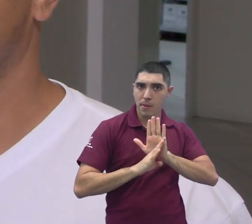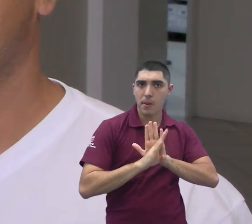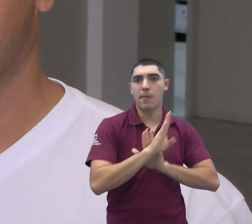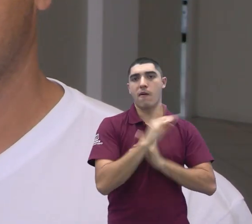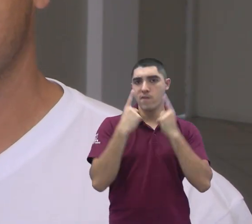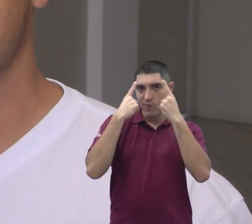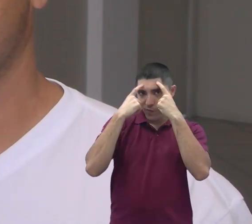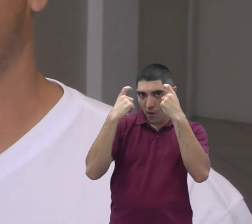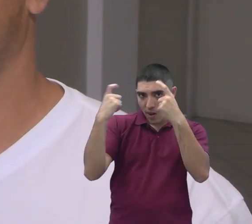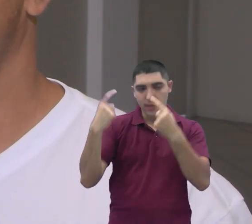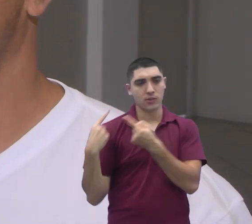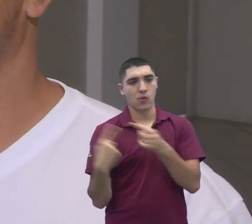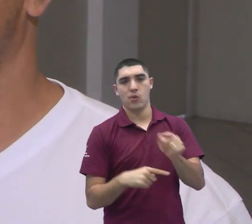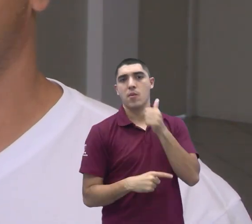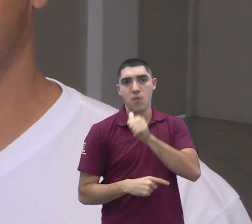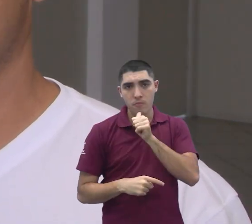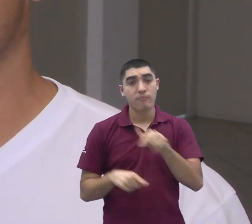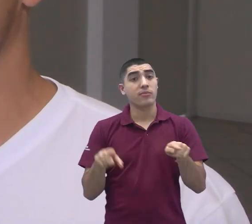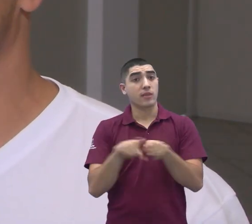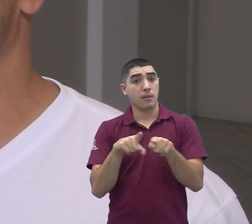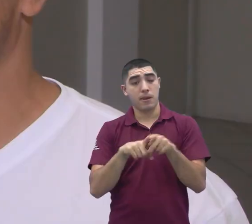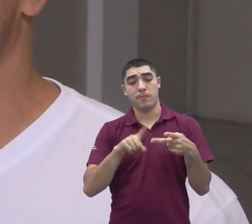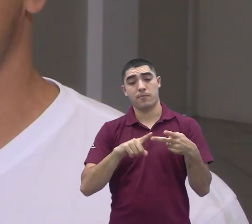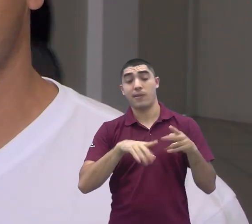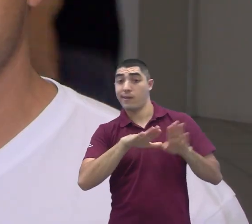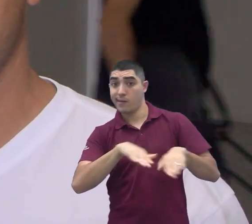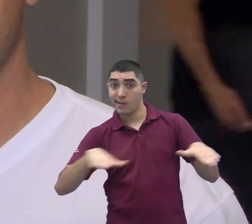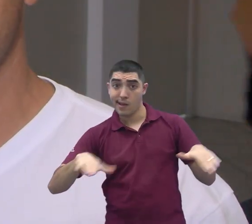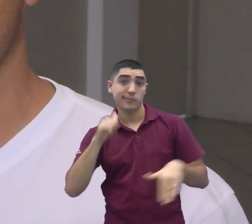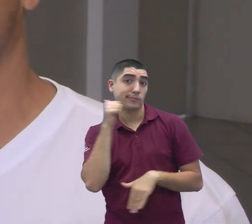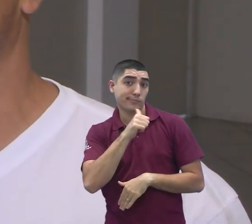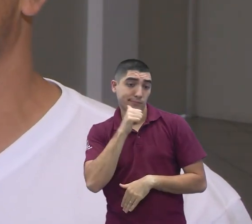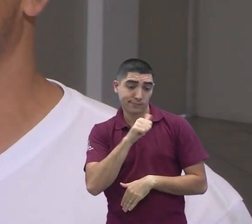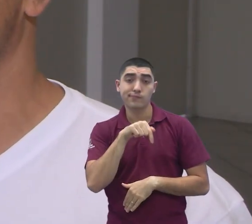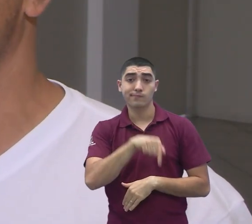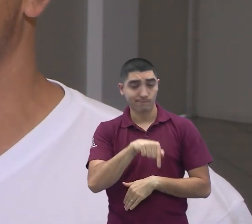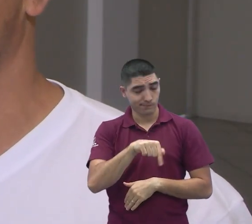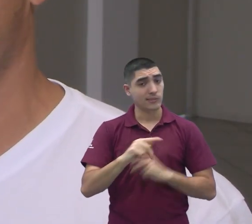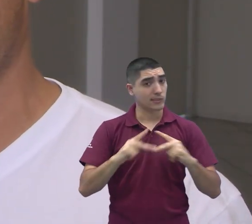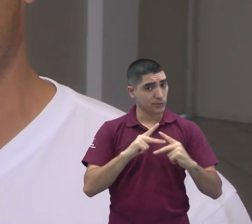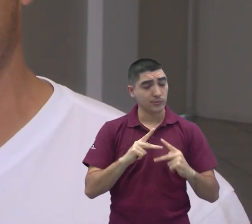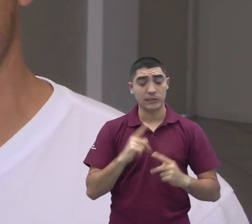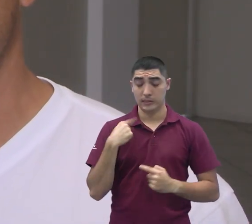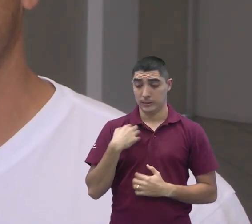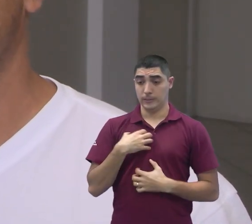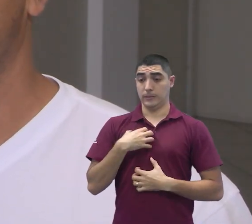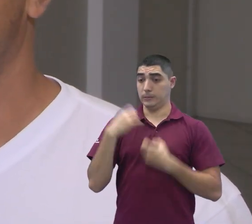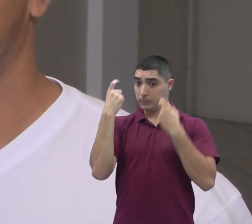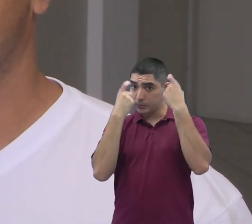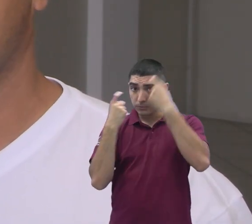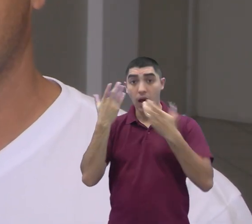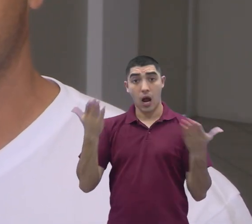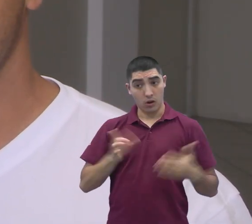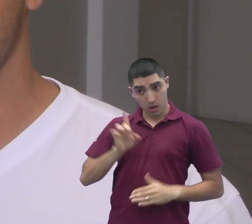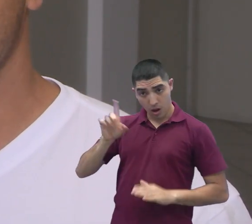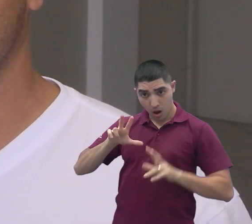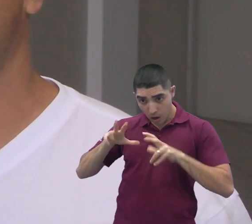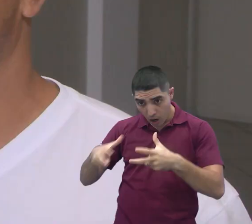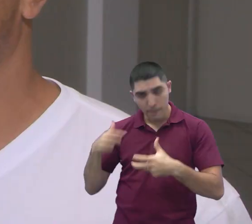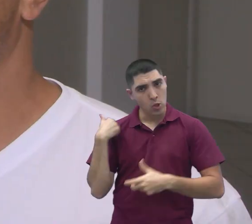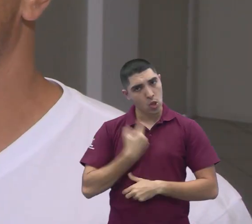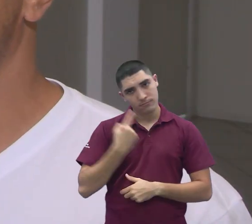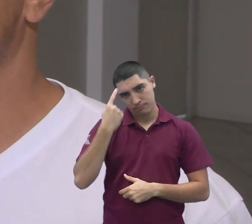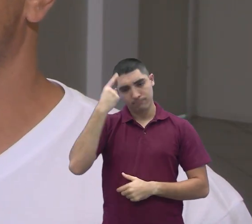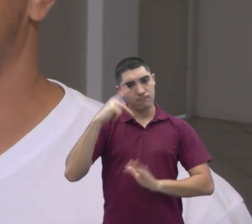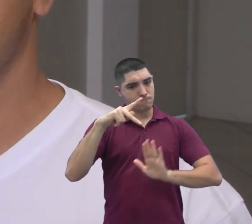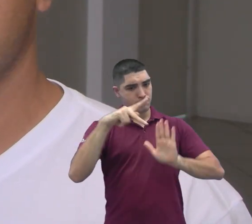aumentando a agressão, a violência contra a mulher, contra as crianças, as meninas aqui do nosso município, preocupante. E na Câmara a gente vai